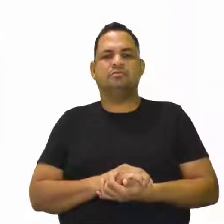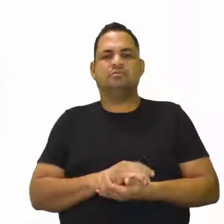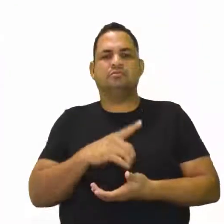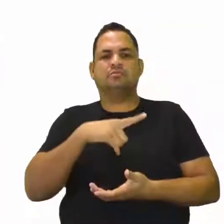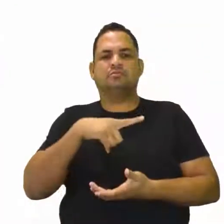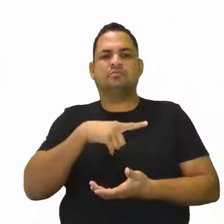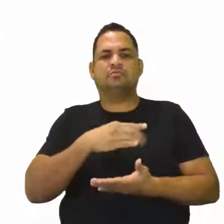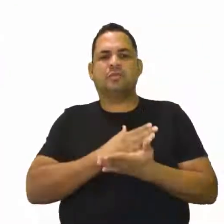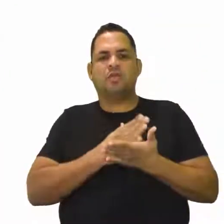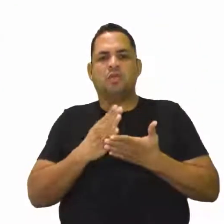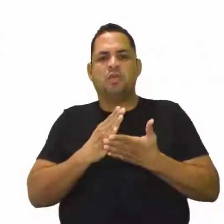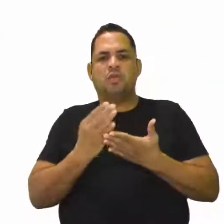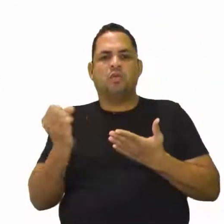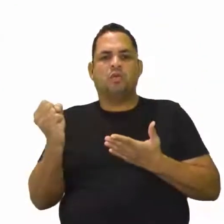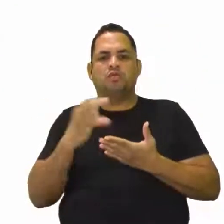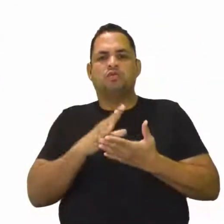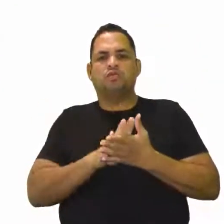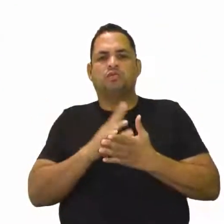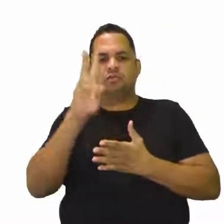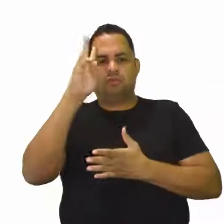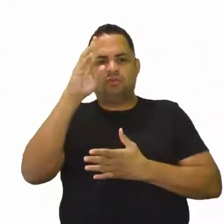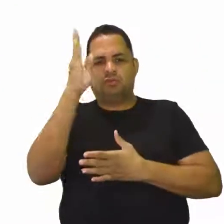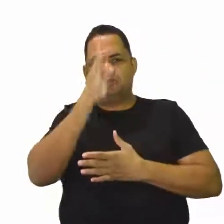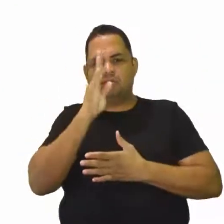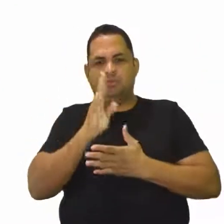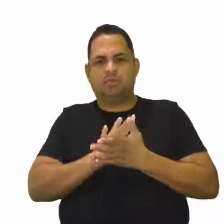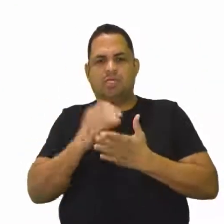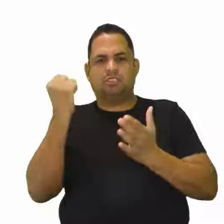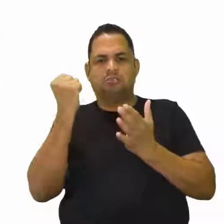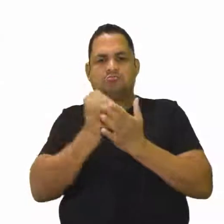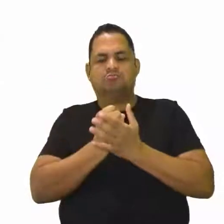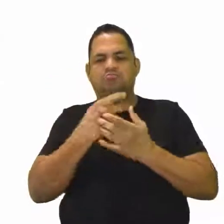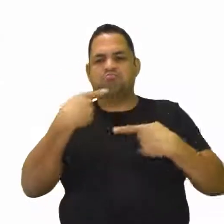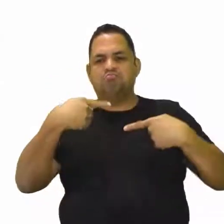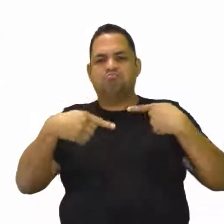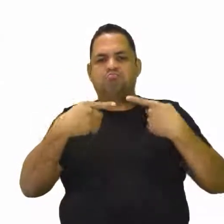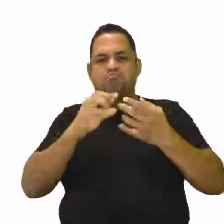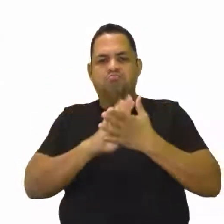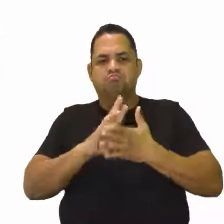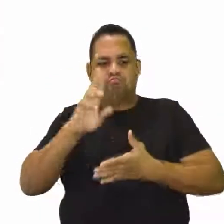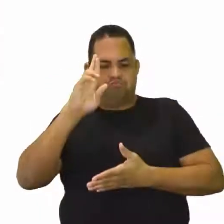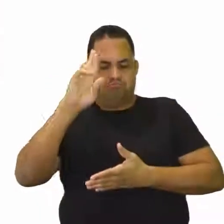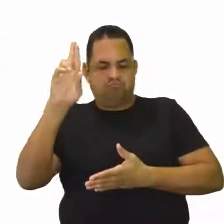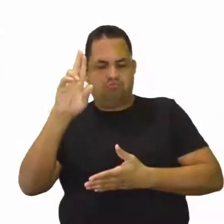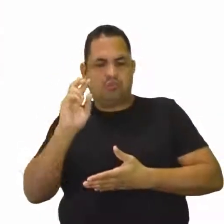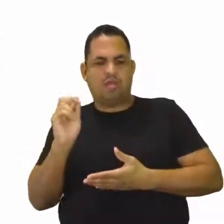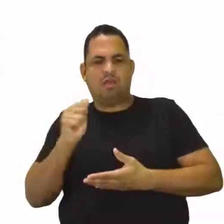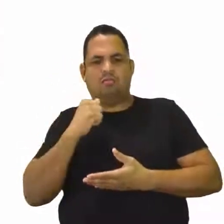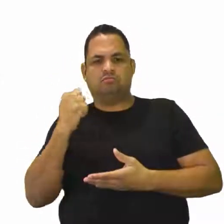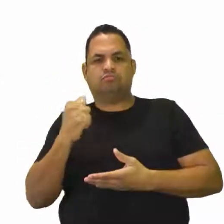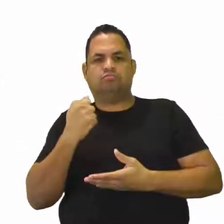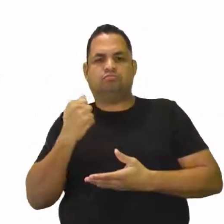Tinha início uma nova etapa da história do Brasil, que seria marcada pela política do